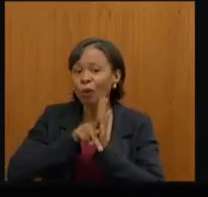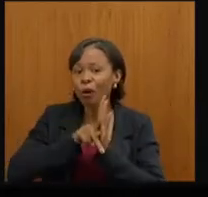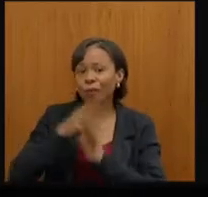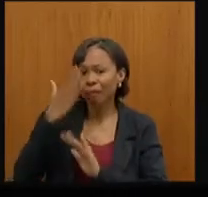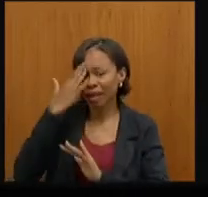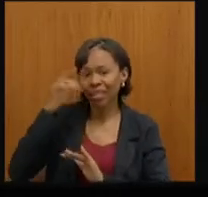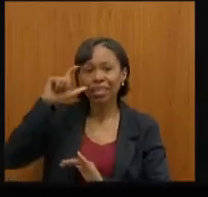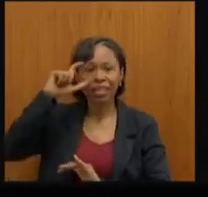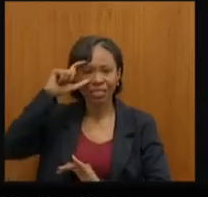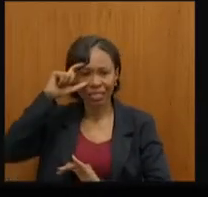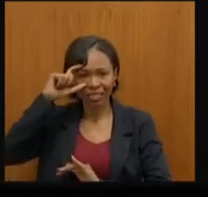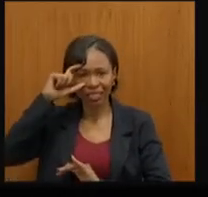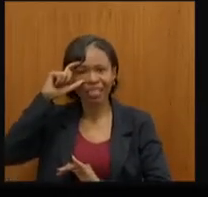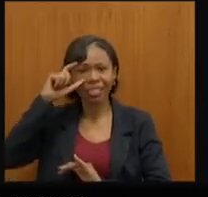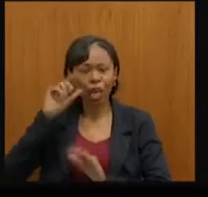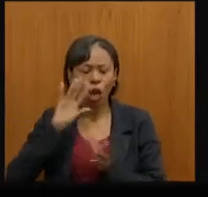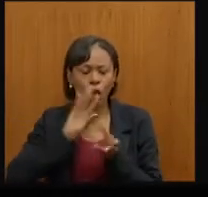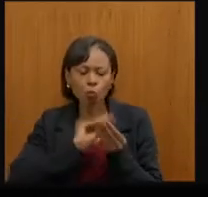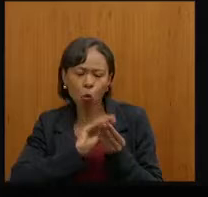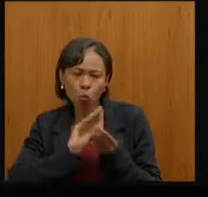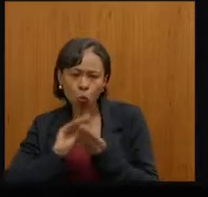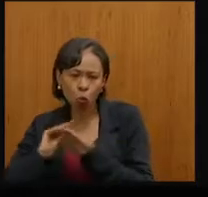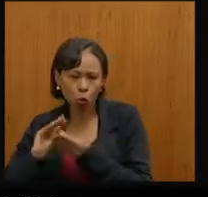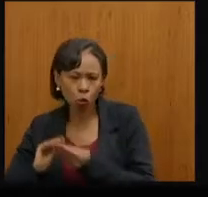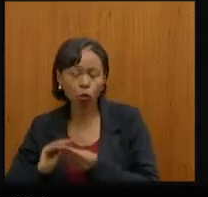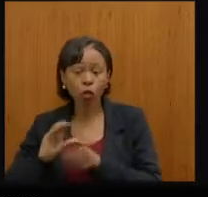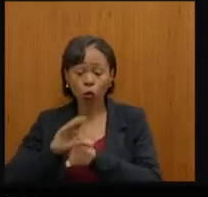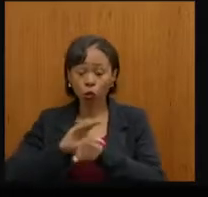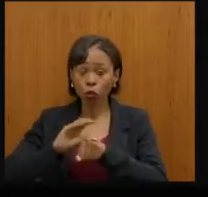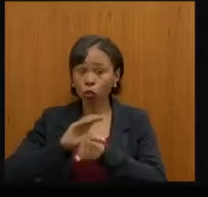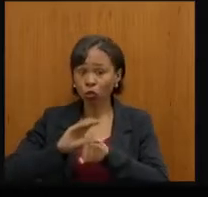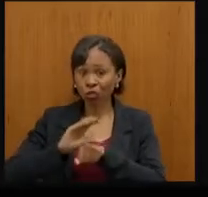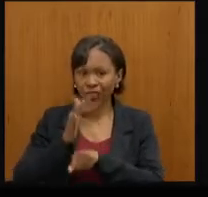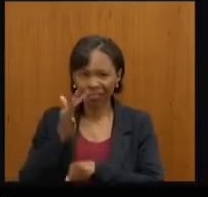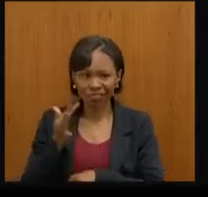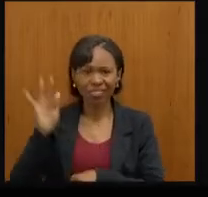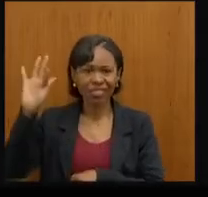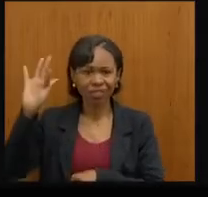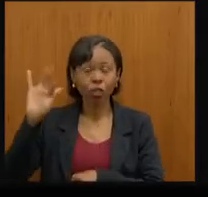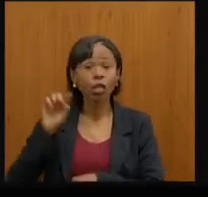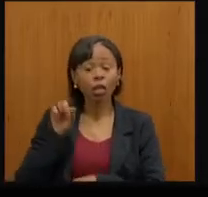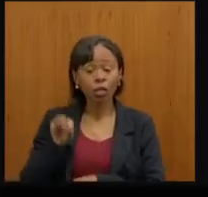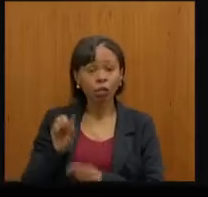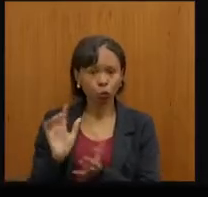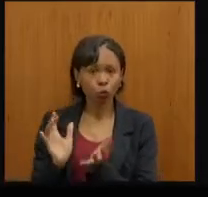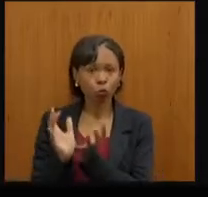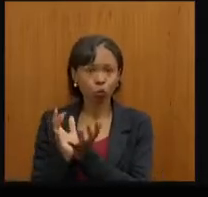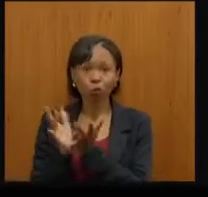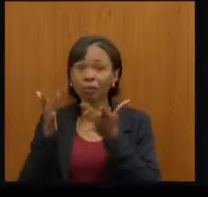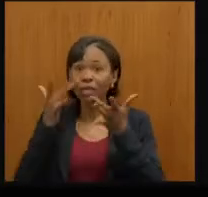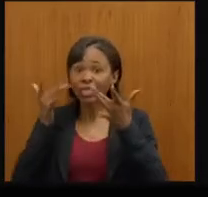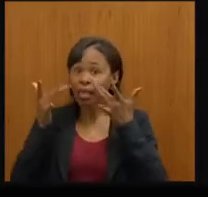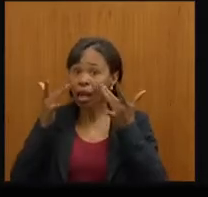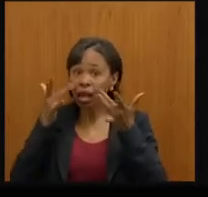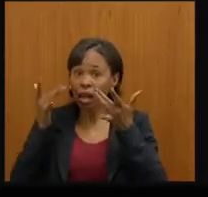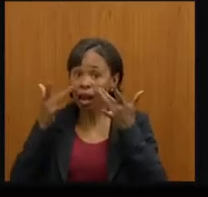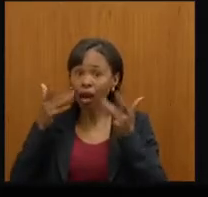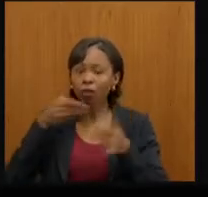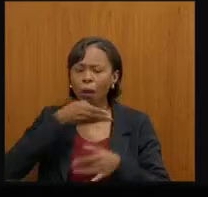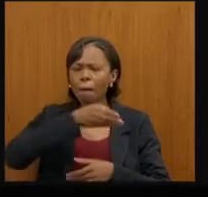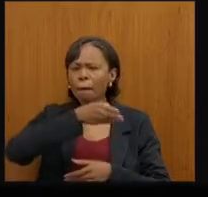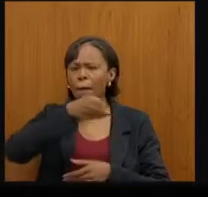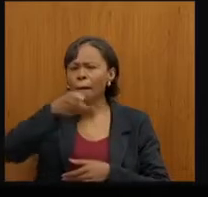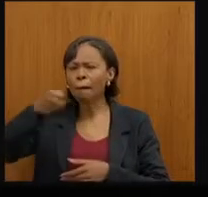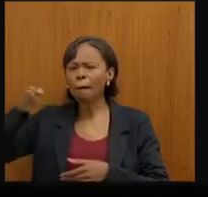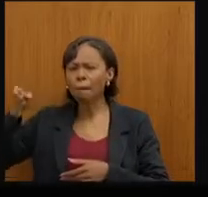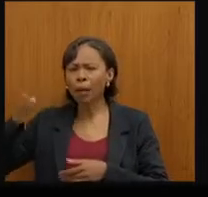ECA em Miúdos da Constituição Federal e esta companhia de teatro vai andar em todas as cidades